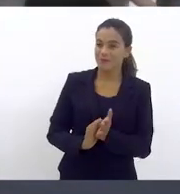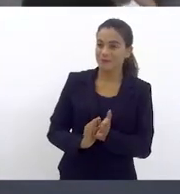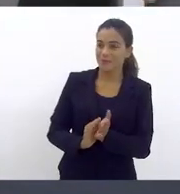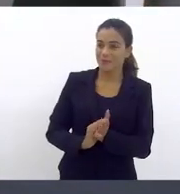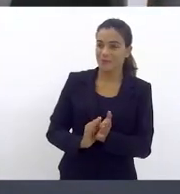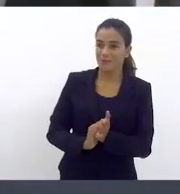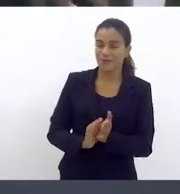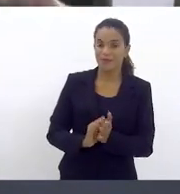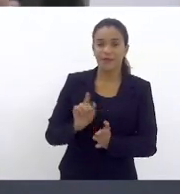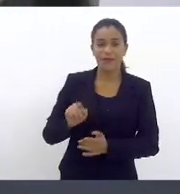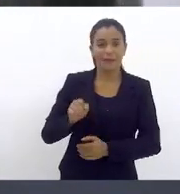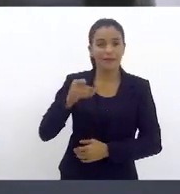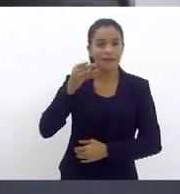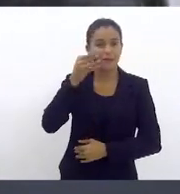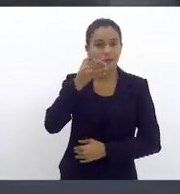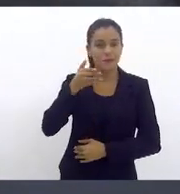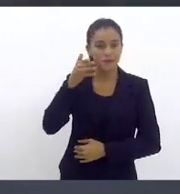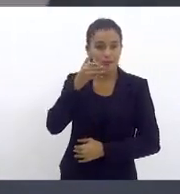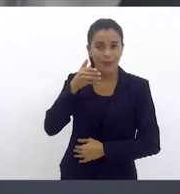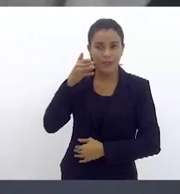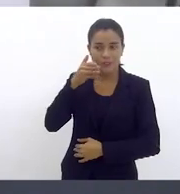que é o nosso palestrante